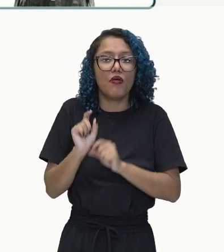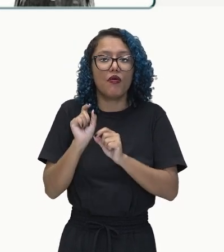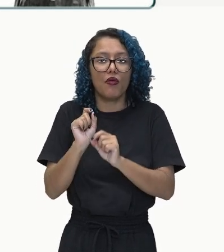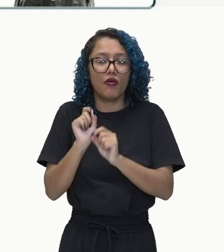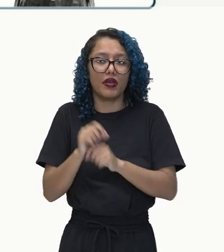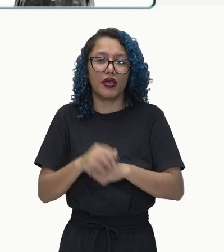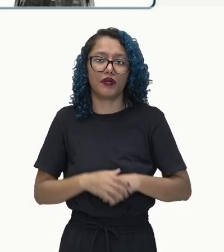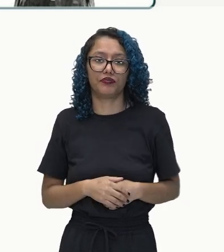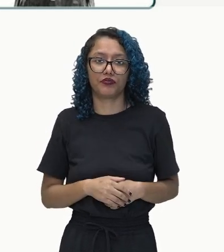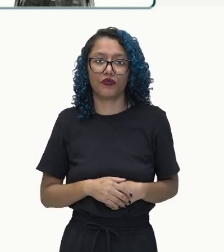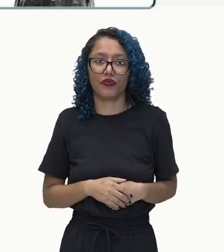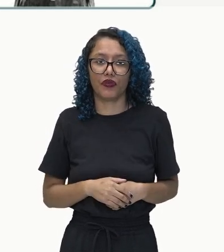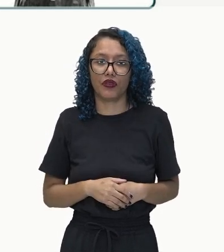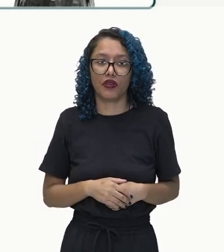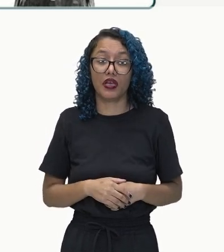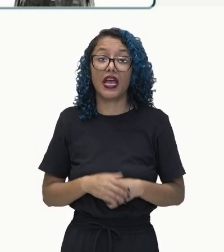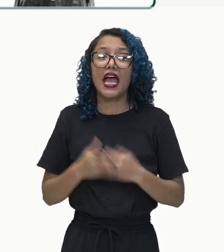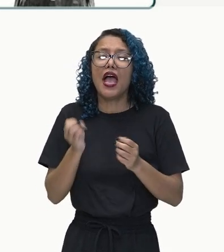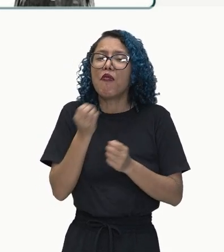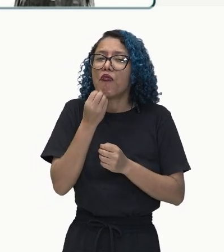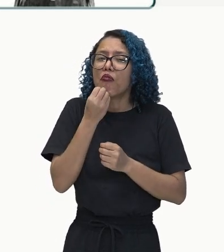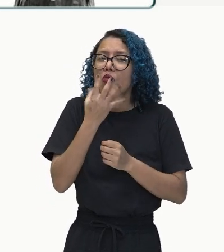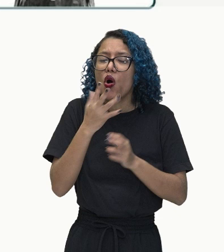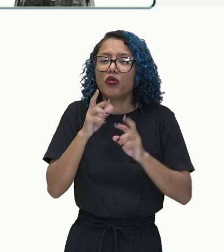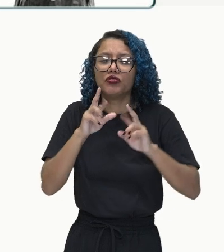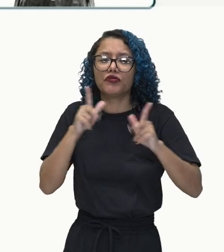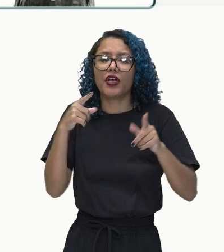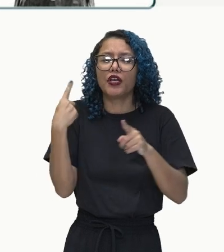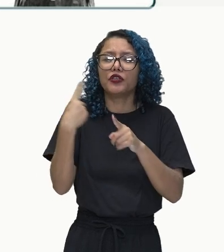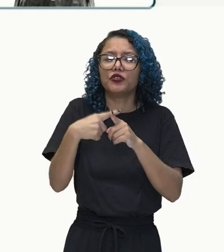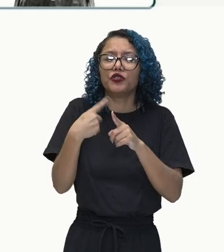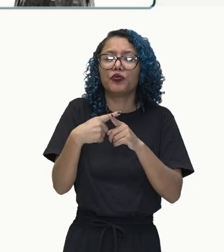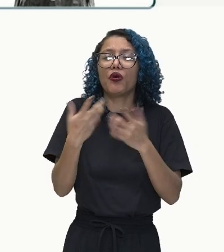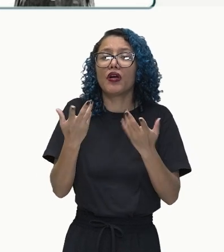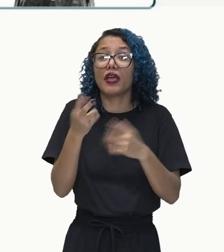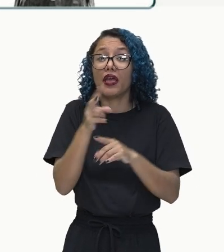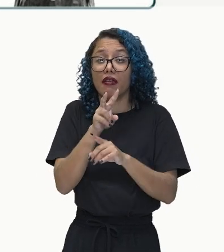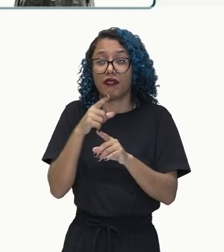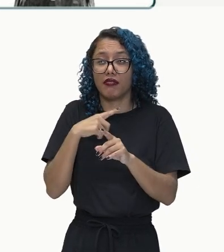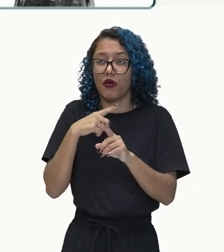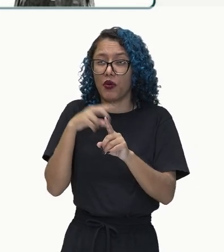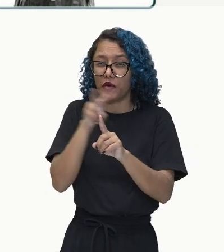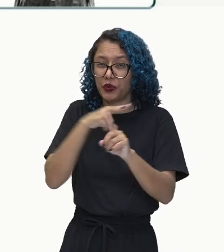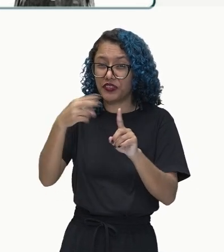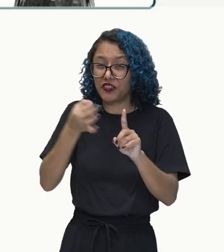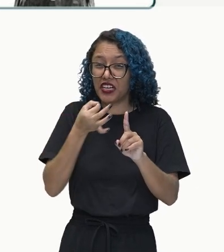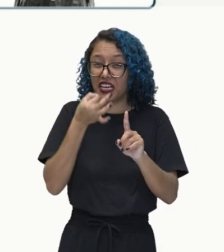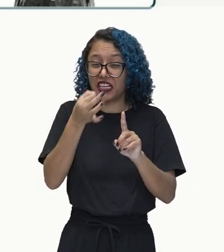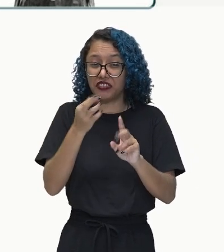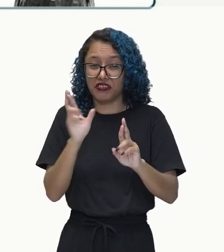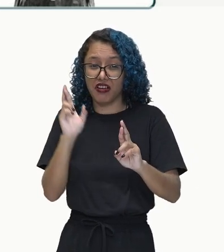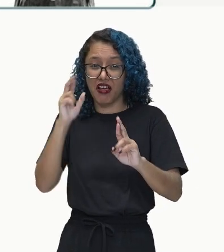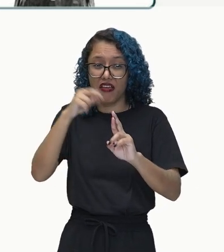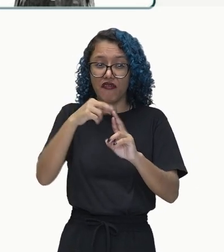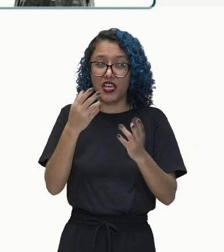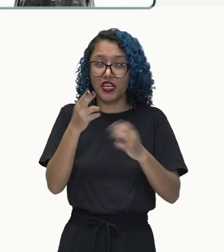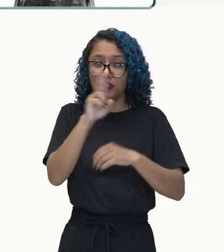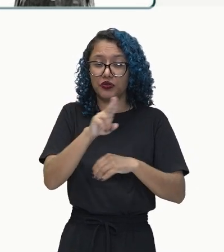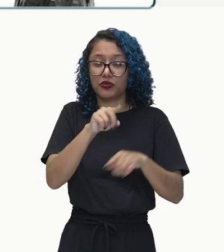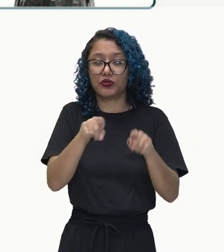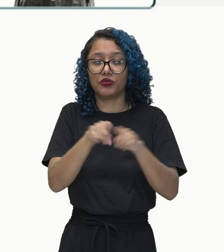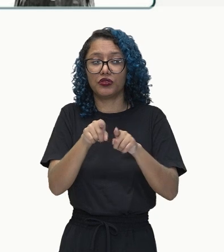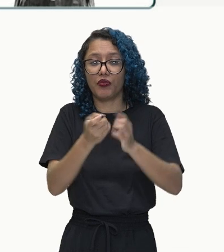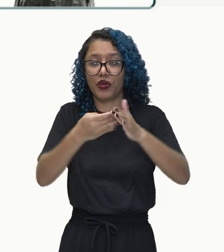destaca-se da média produção americana, pelo olhar crítico a respeito dos usos e